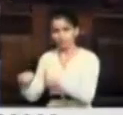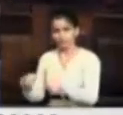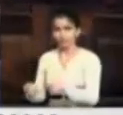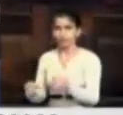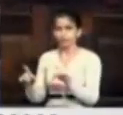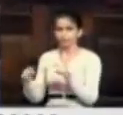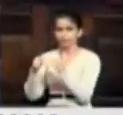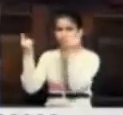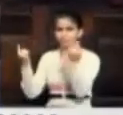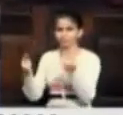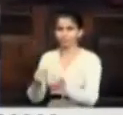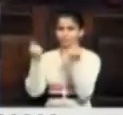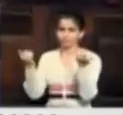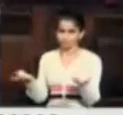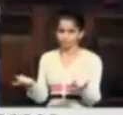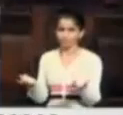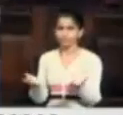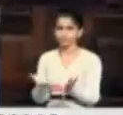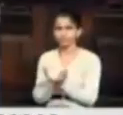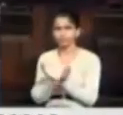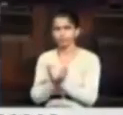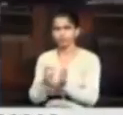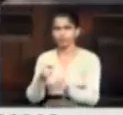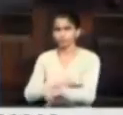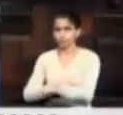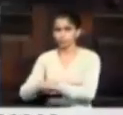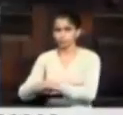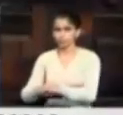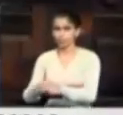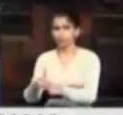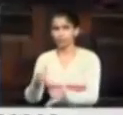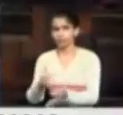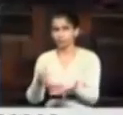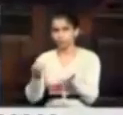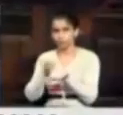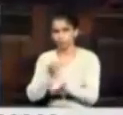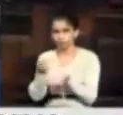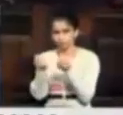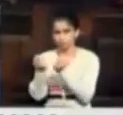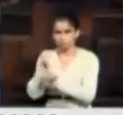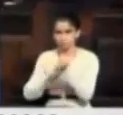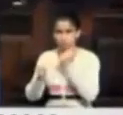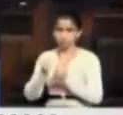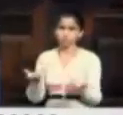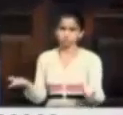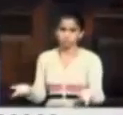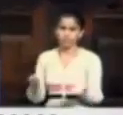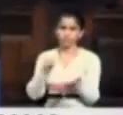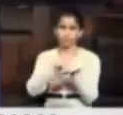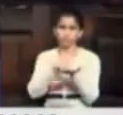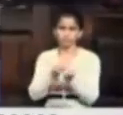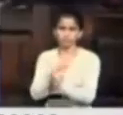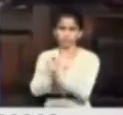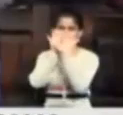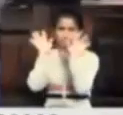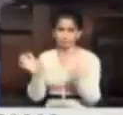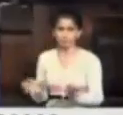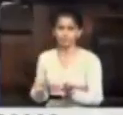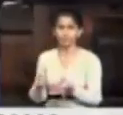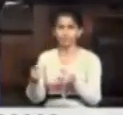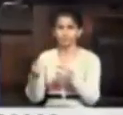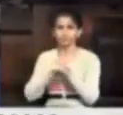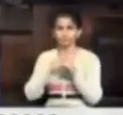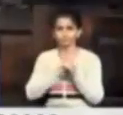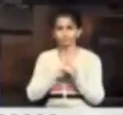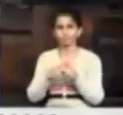divergência profunda em relação à conduta desse governo com as contas públicas, que não tem transparência, que não tem diálogo, que absorveu o empréstimo